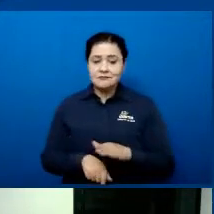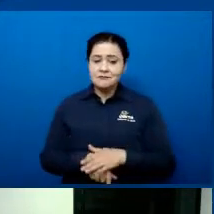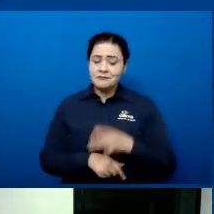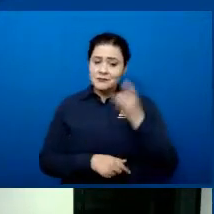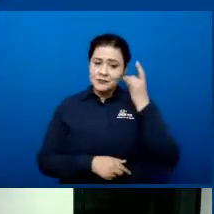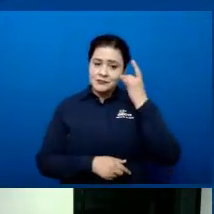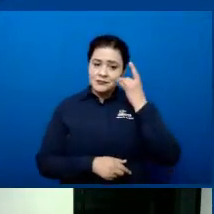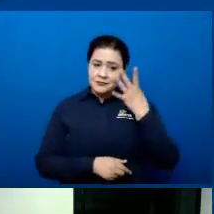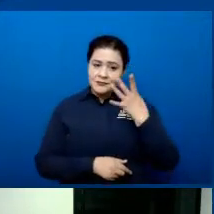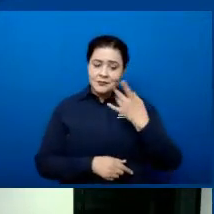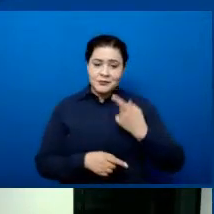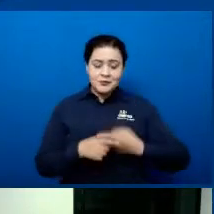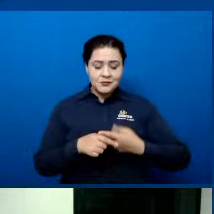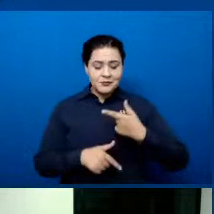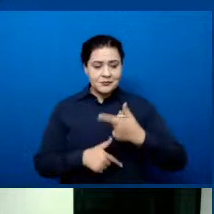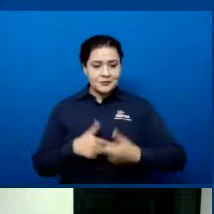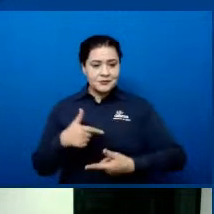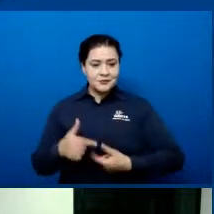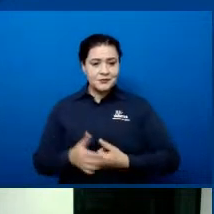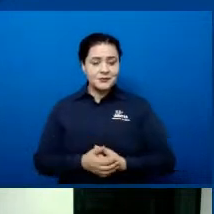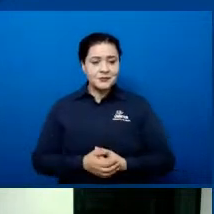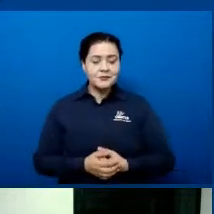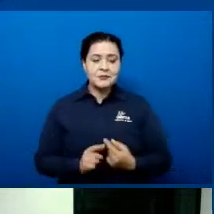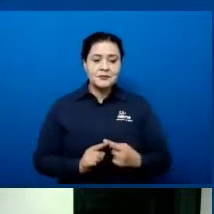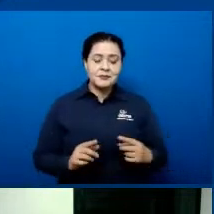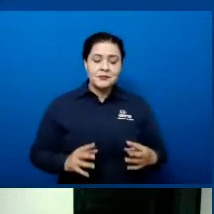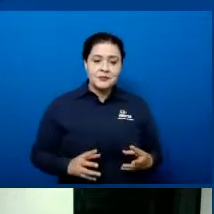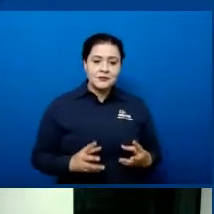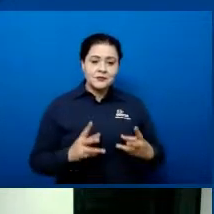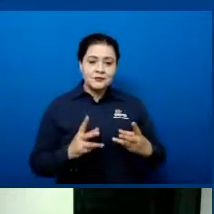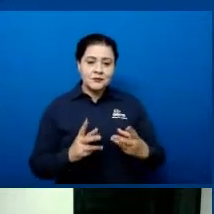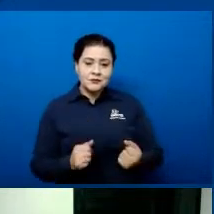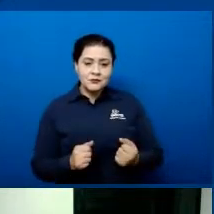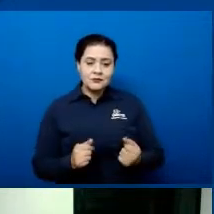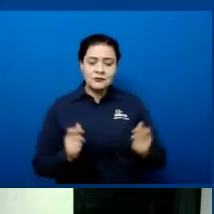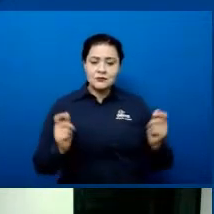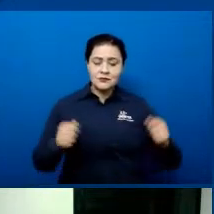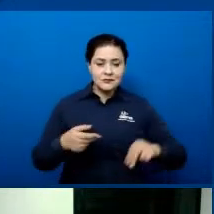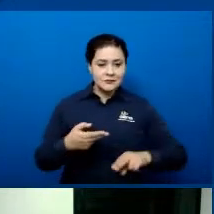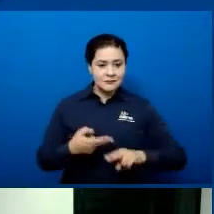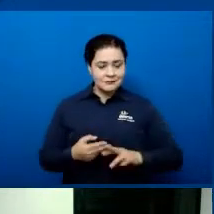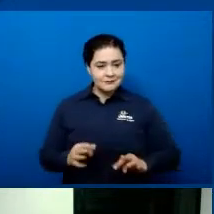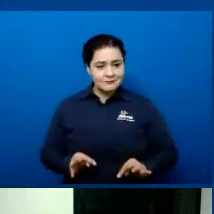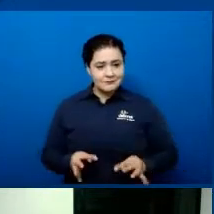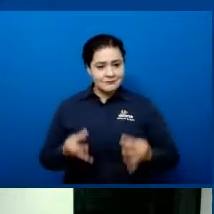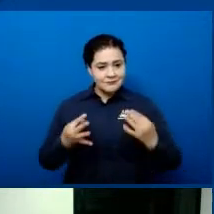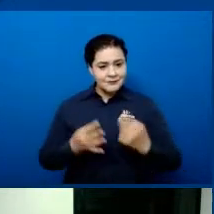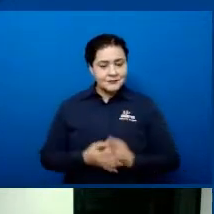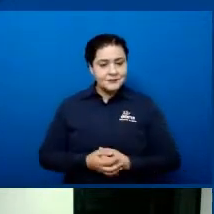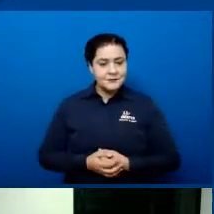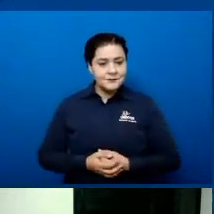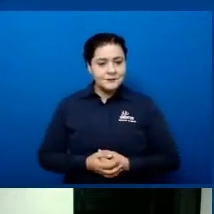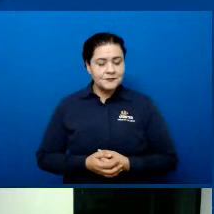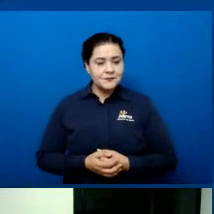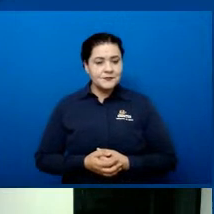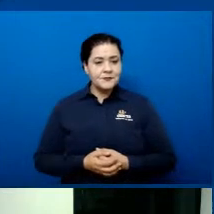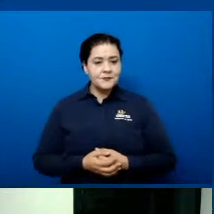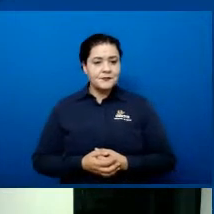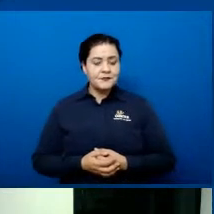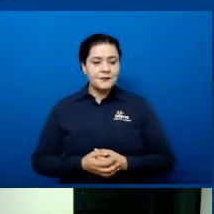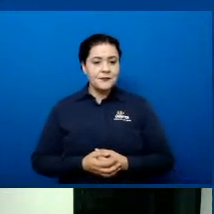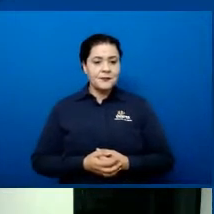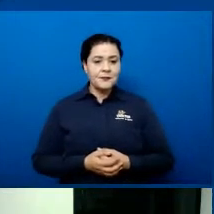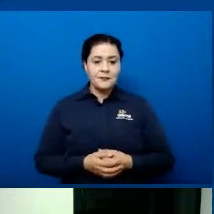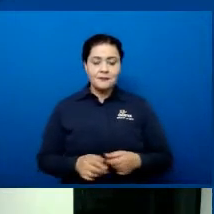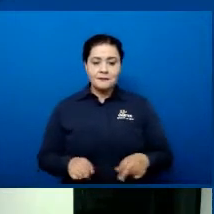fácil de se trabalhar, né? Mas é tudo, existe essa possibilidade utilizando essa tecnologia. E aqui